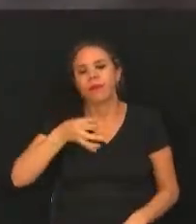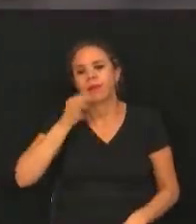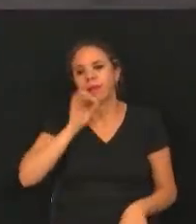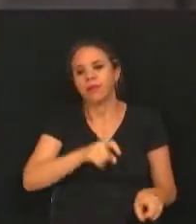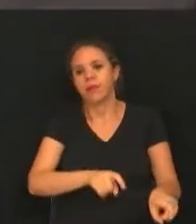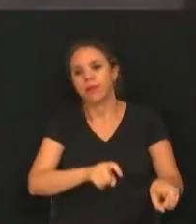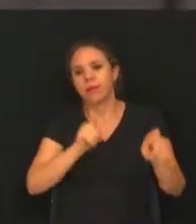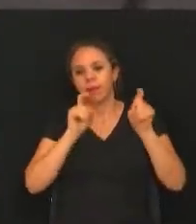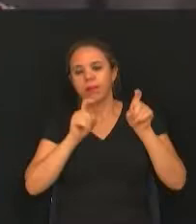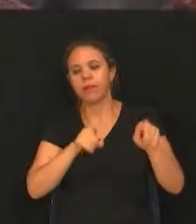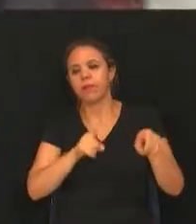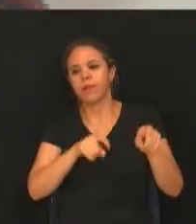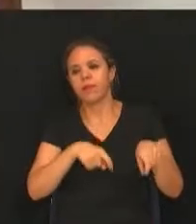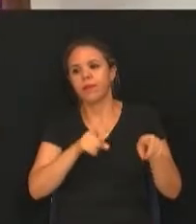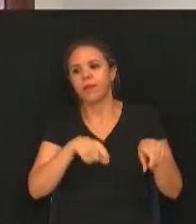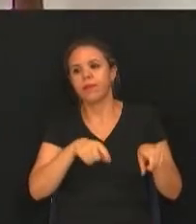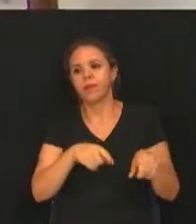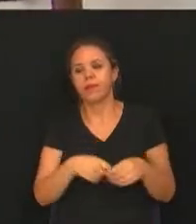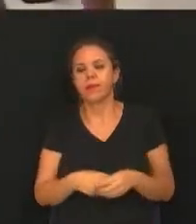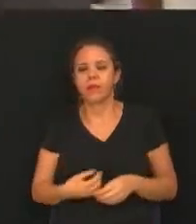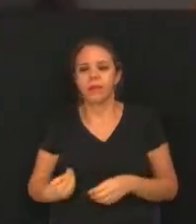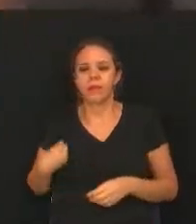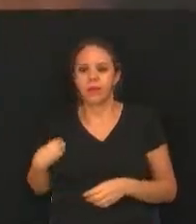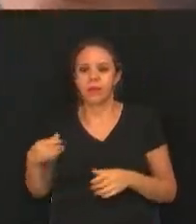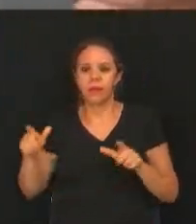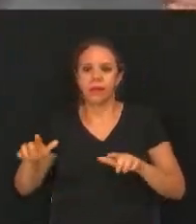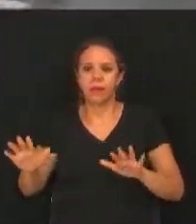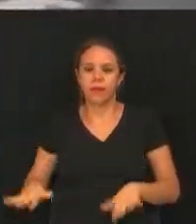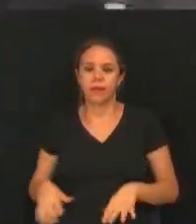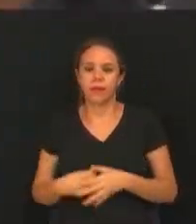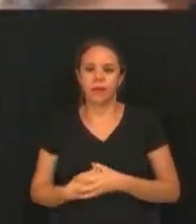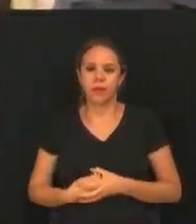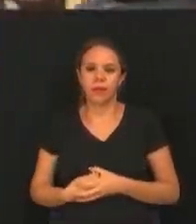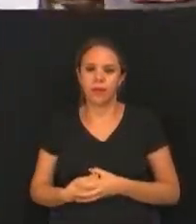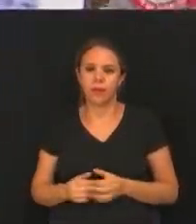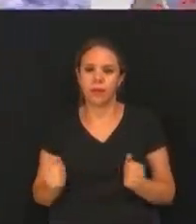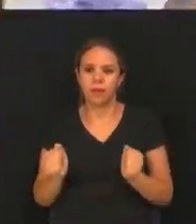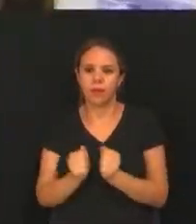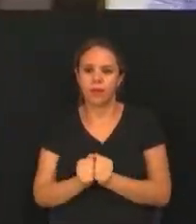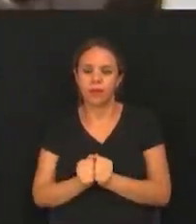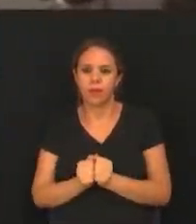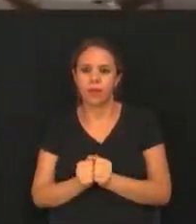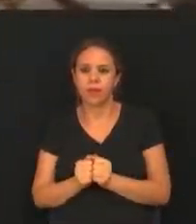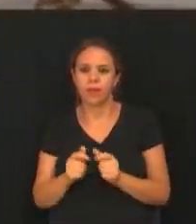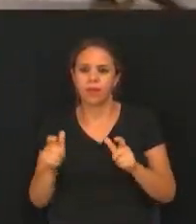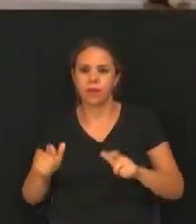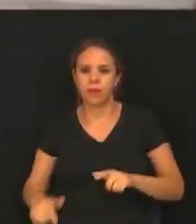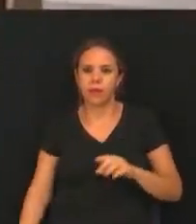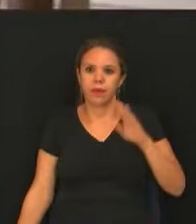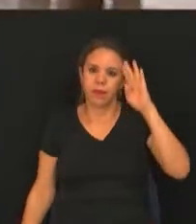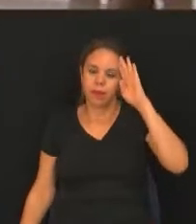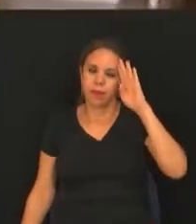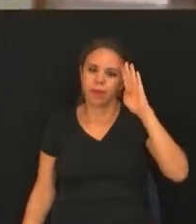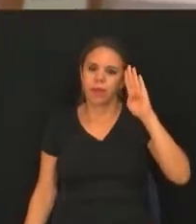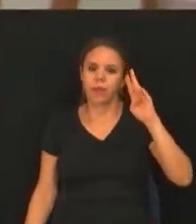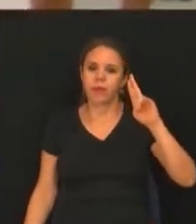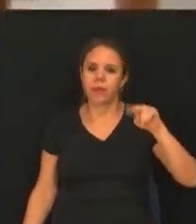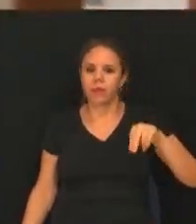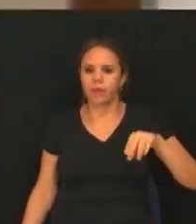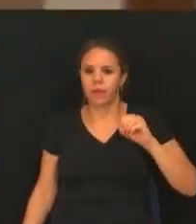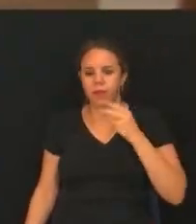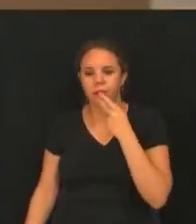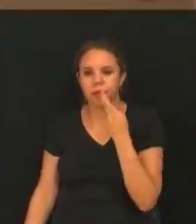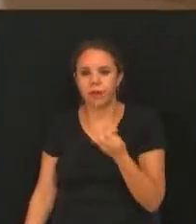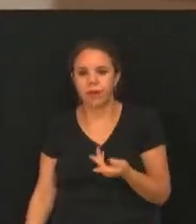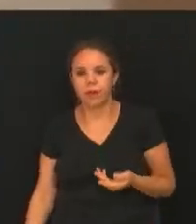início, ficavam ali. E junto com o complexo, como o tenente Bruno